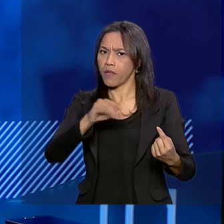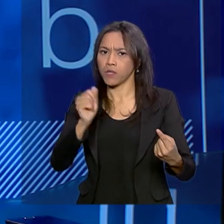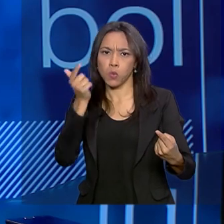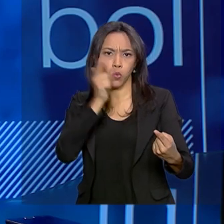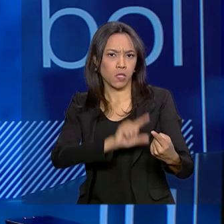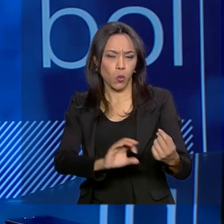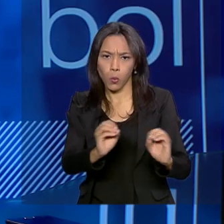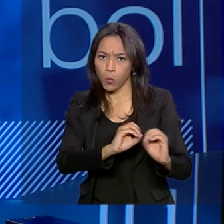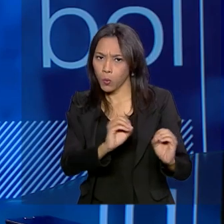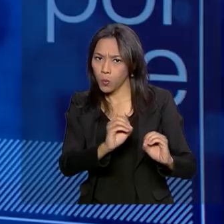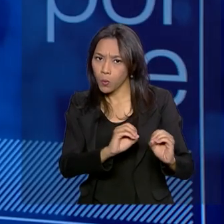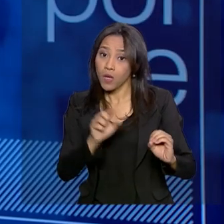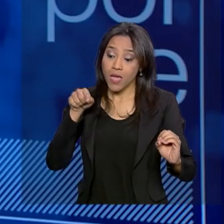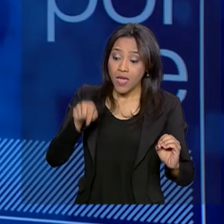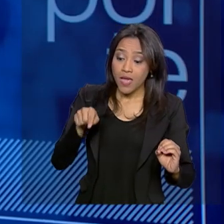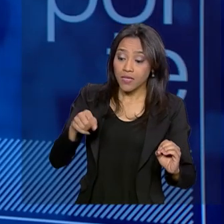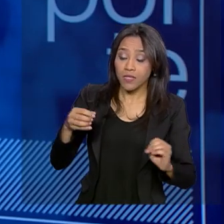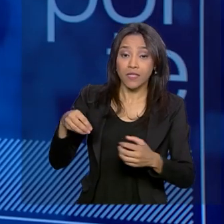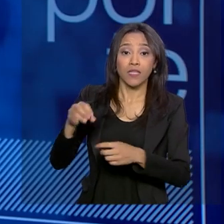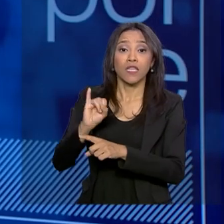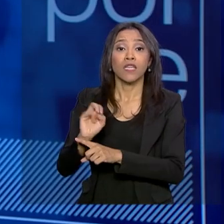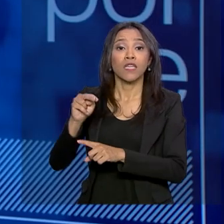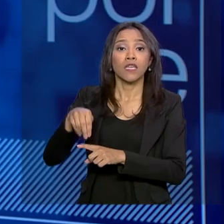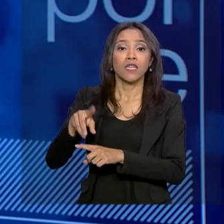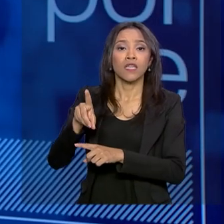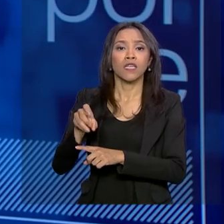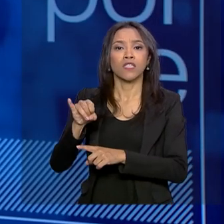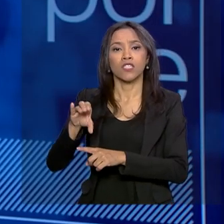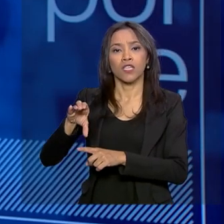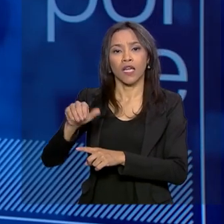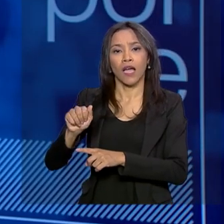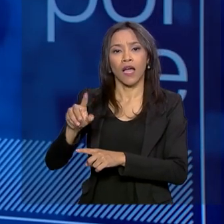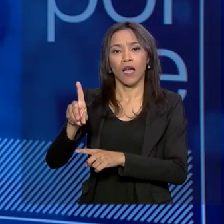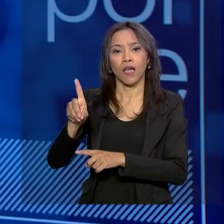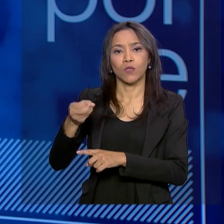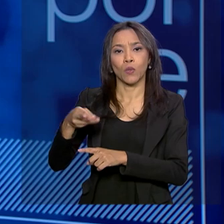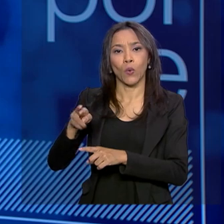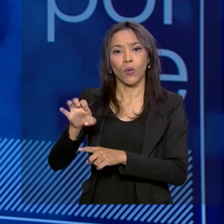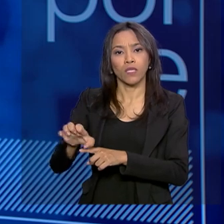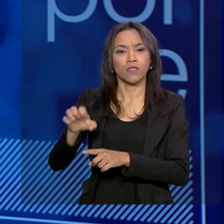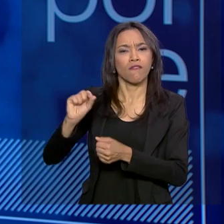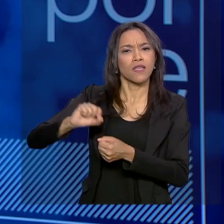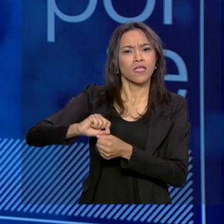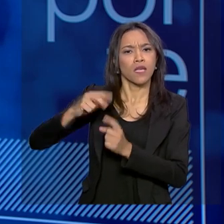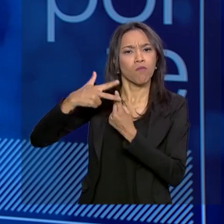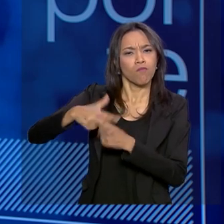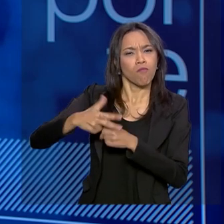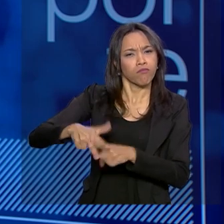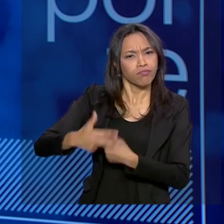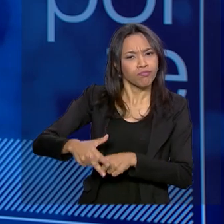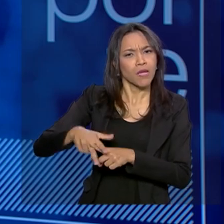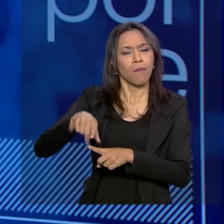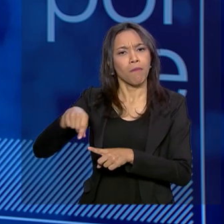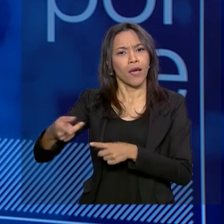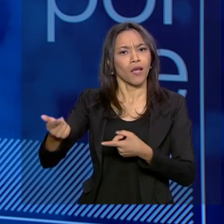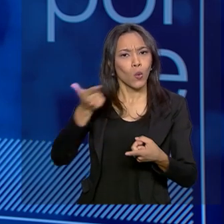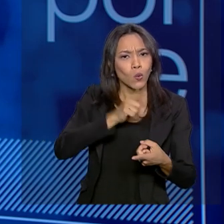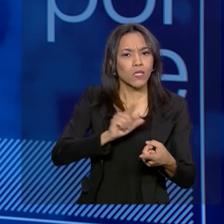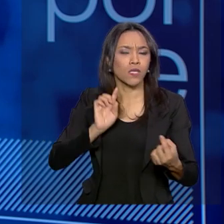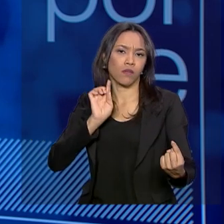nós poderemos, através desses indicadores de desempenho, fazer alterações e propor algumas mudanças que corrijam o